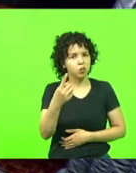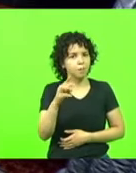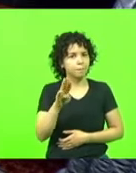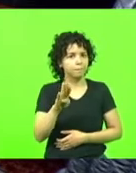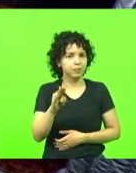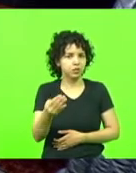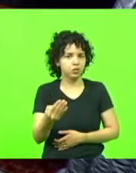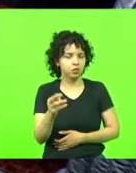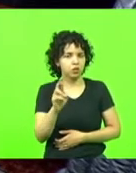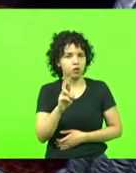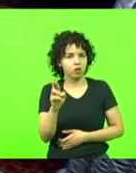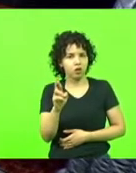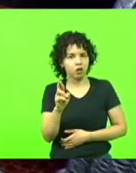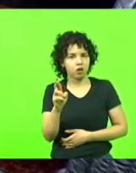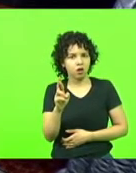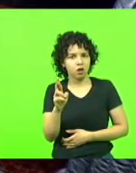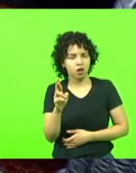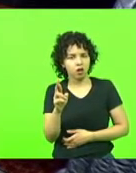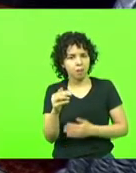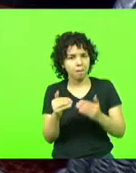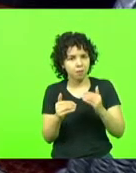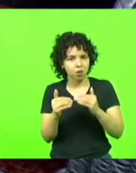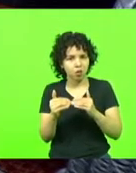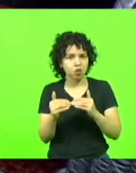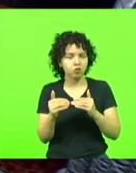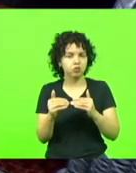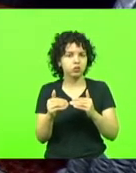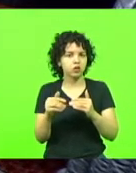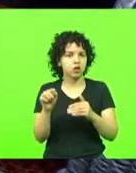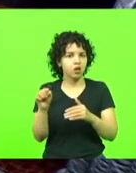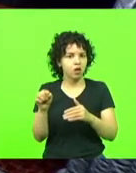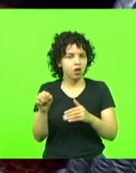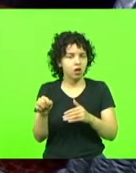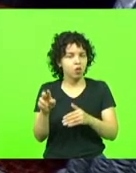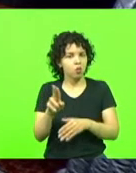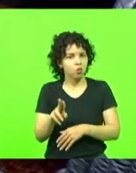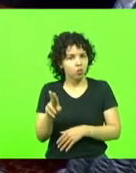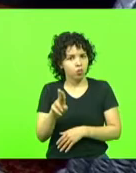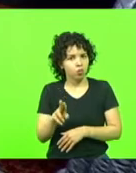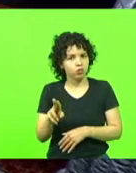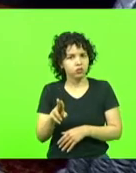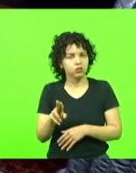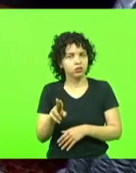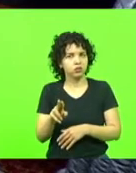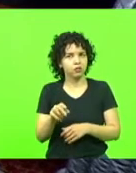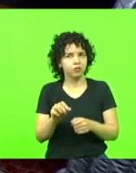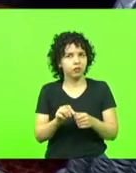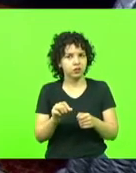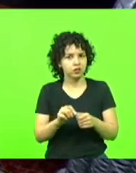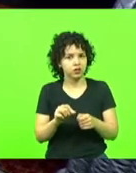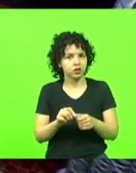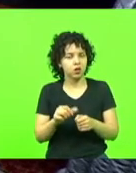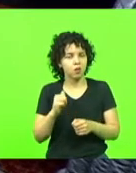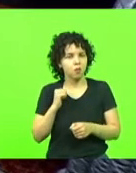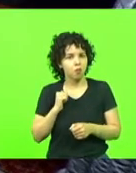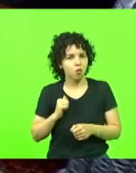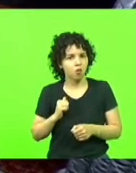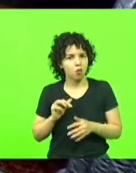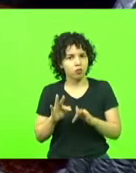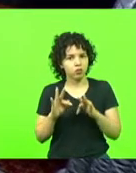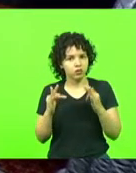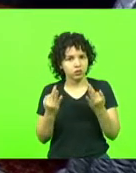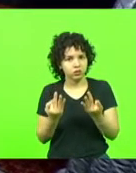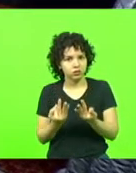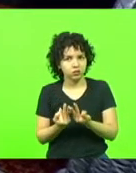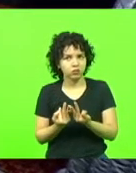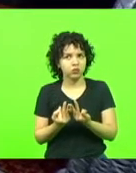é próximo àquilo que está sendo mexido nos precatórios para poder fazer o Bolsa Família, ou seja lá o nome que venha a